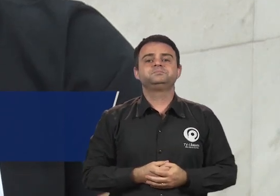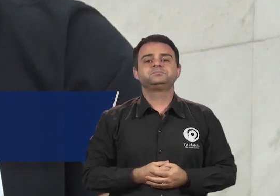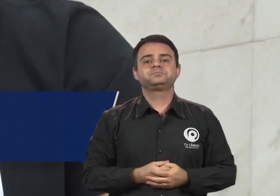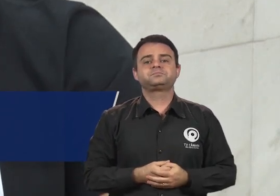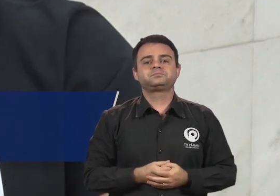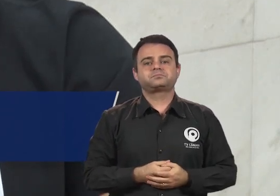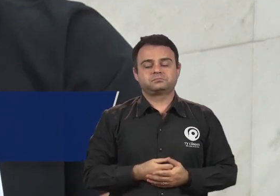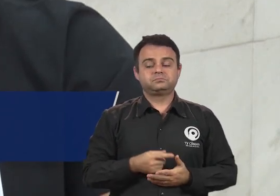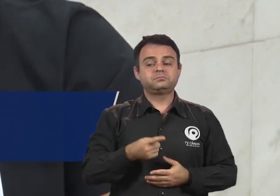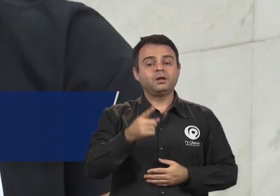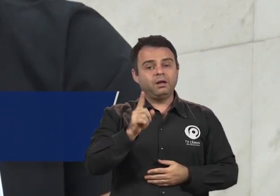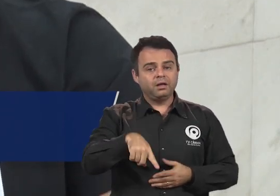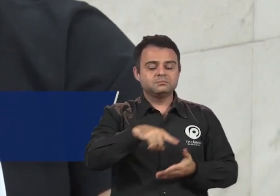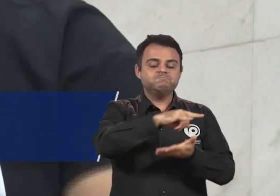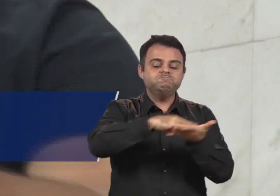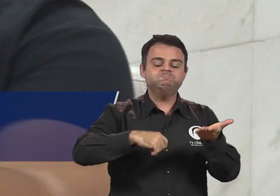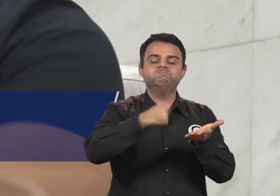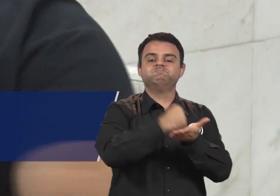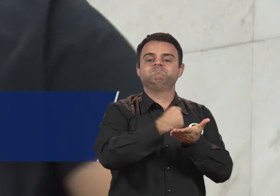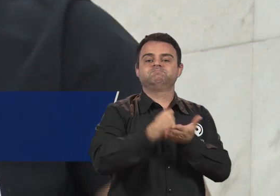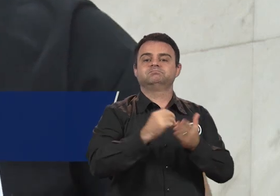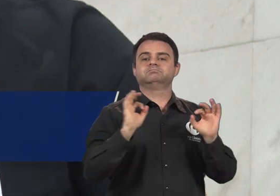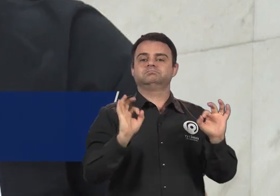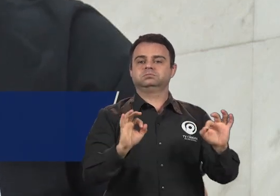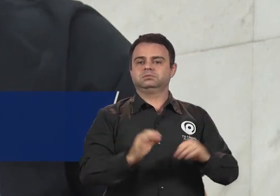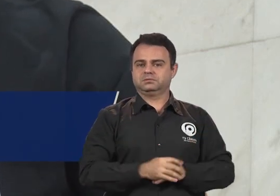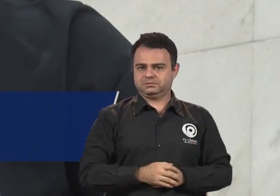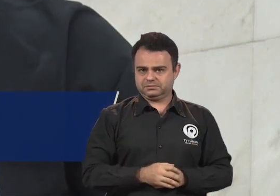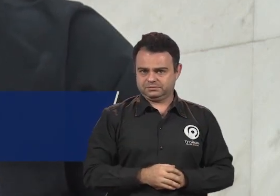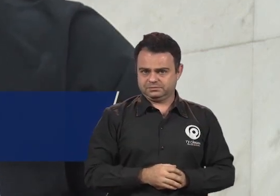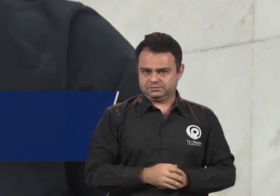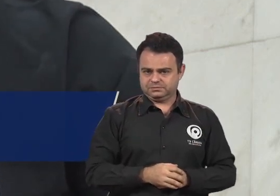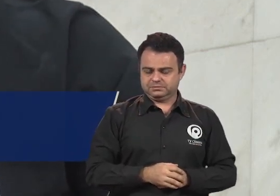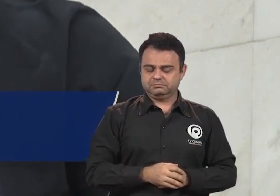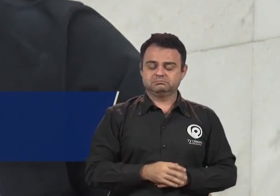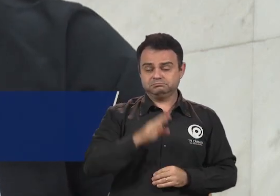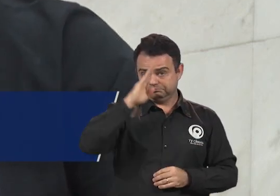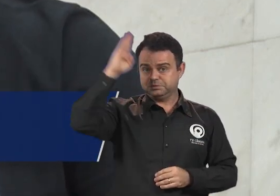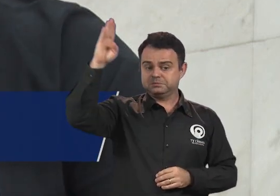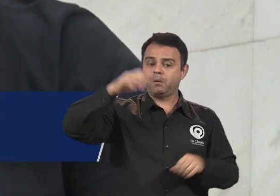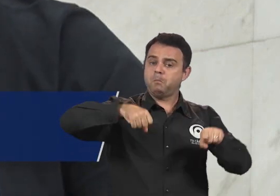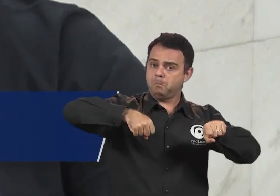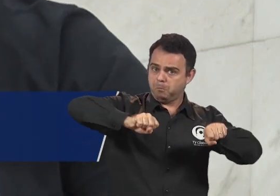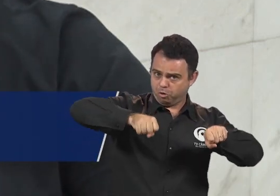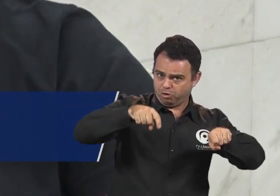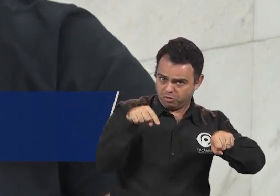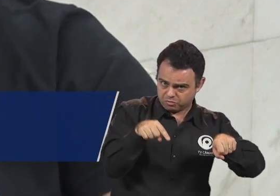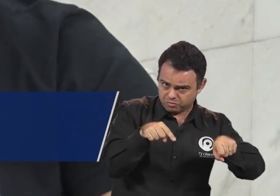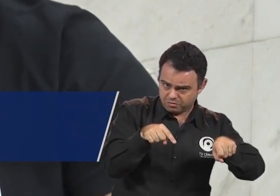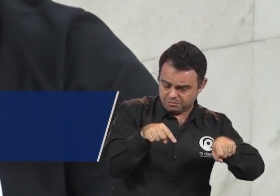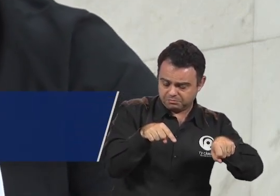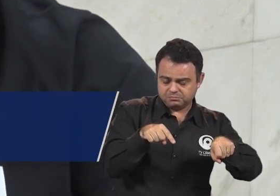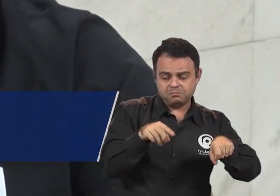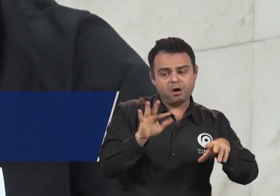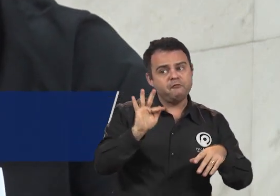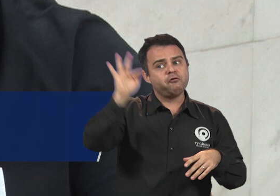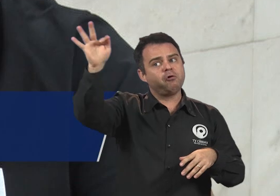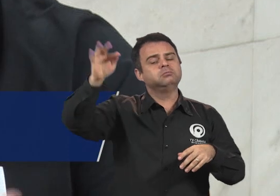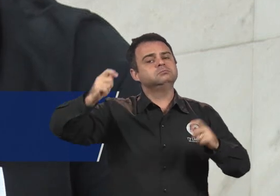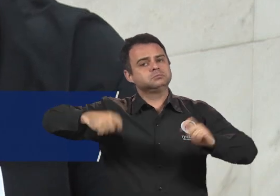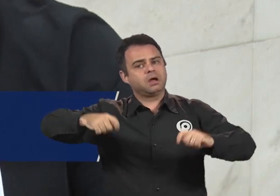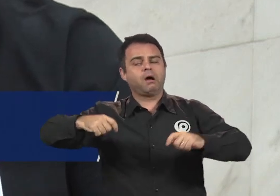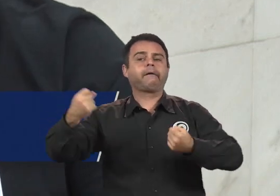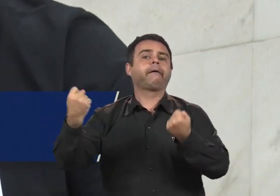vai trazer mais segurança jurídica para ele. Tem o foco da motocicleta, mas é algo que a gente pode estender, inclusive, para